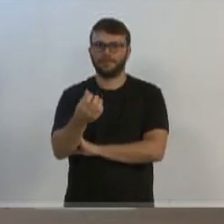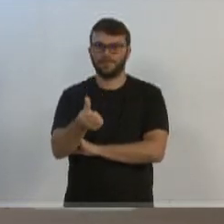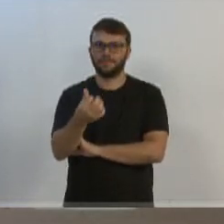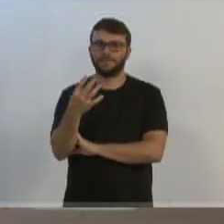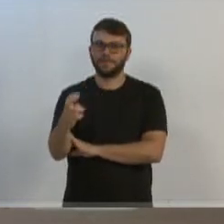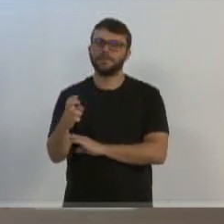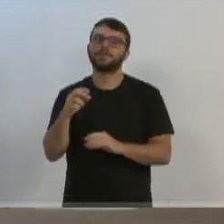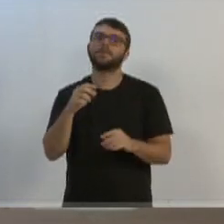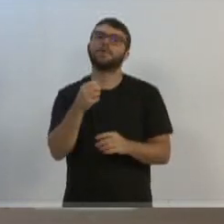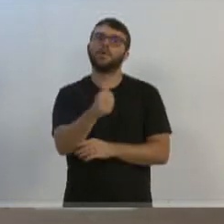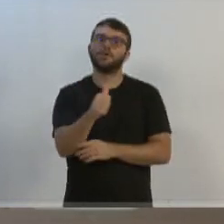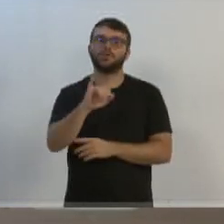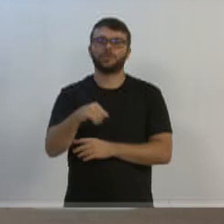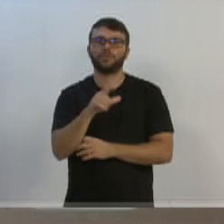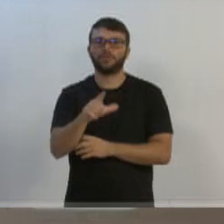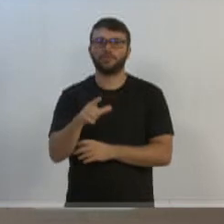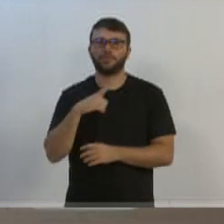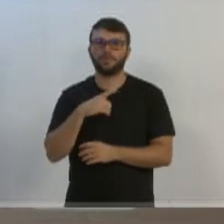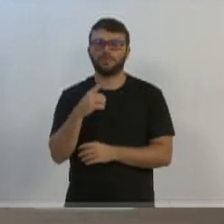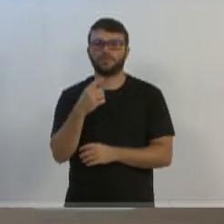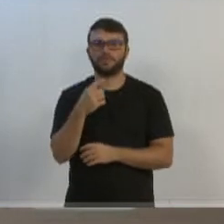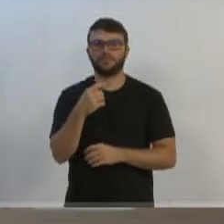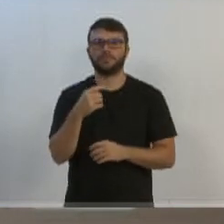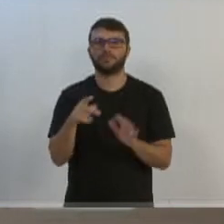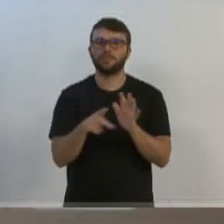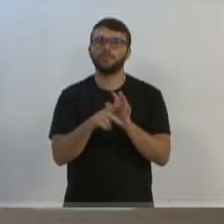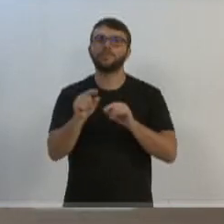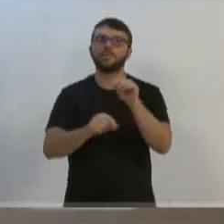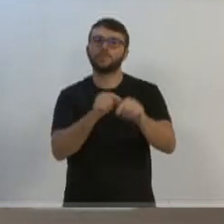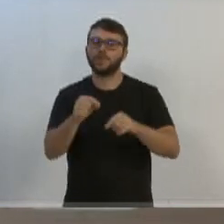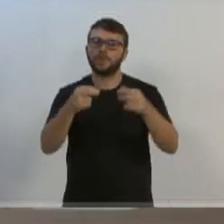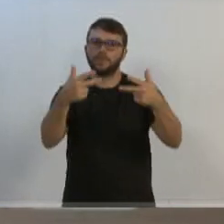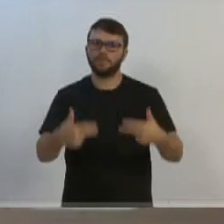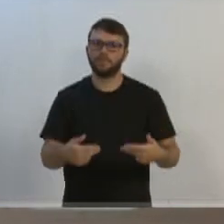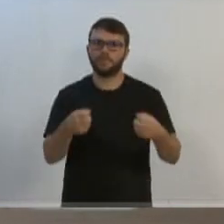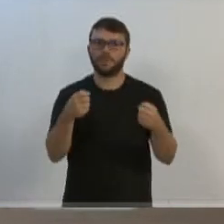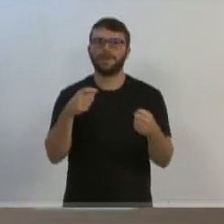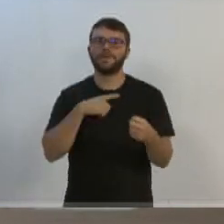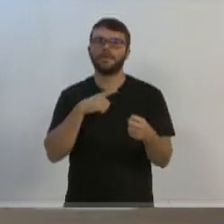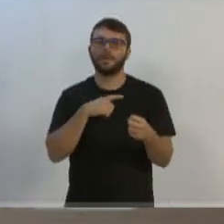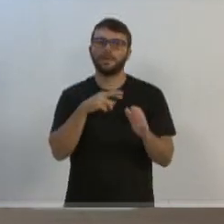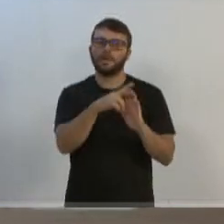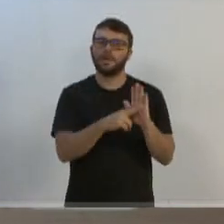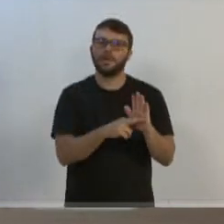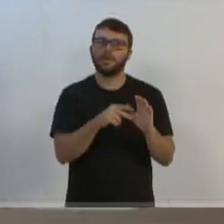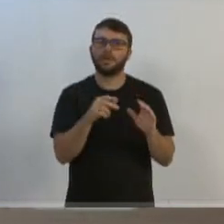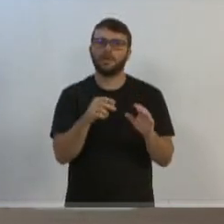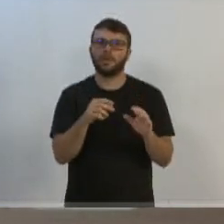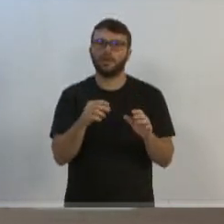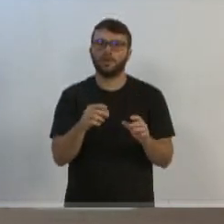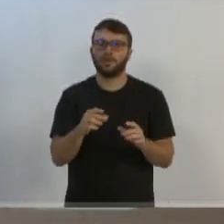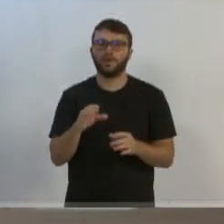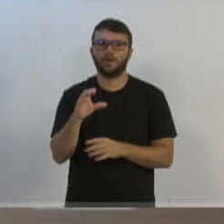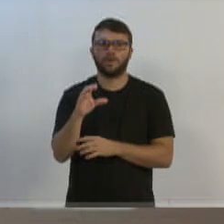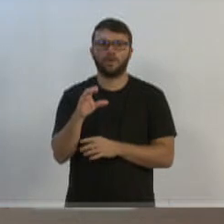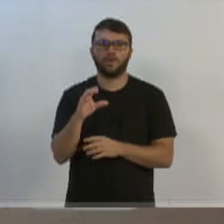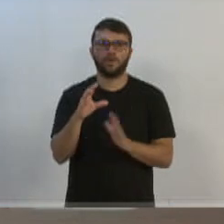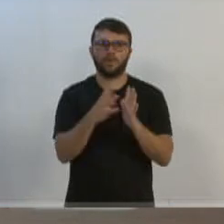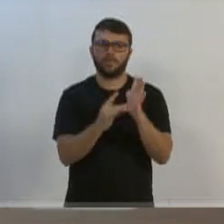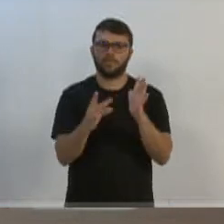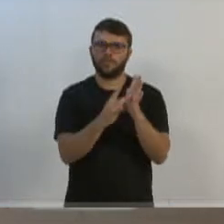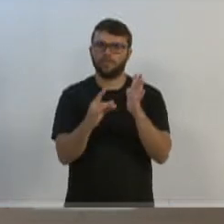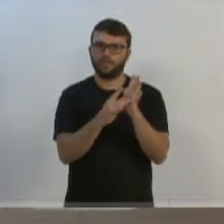13.645, de 11 de julho de 2017, no tocante às determinações relativas ao condomínio de